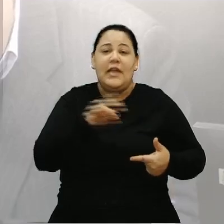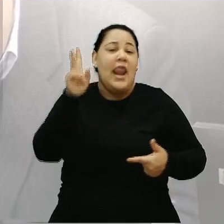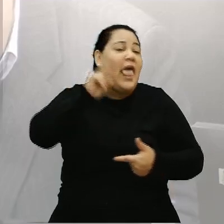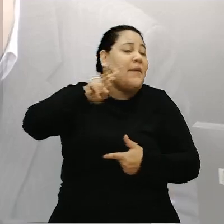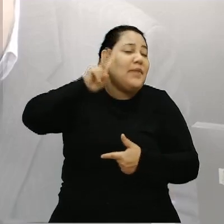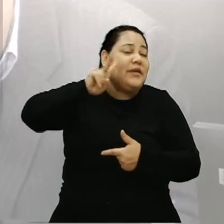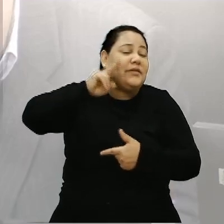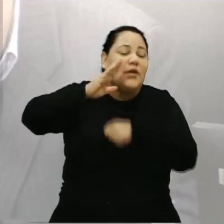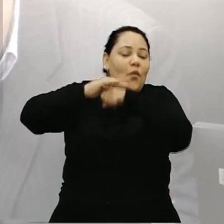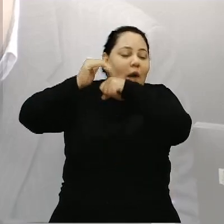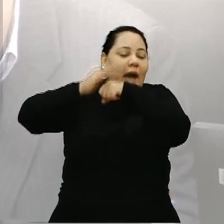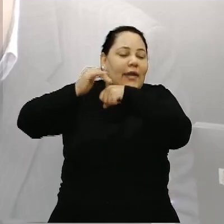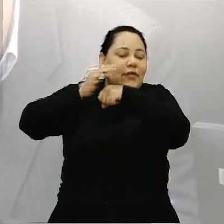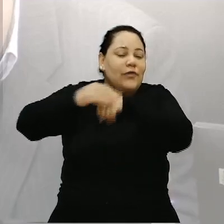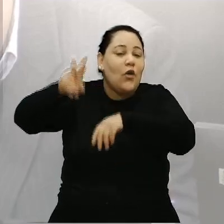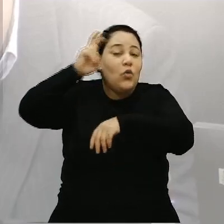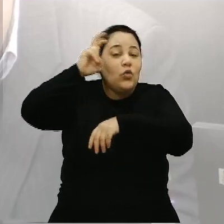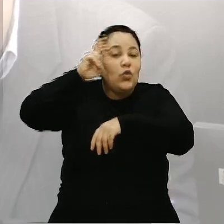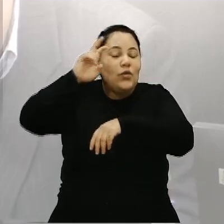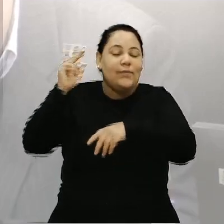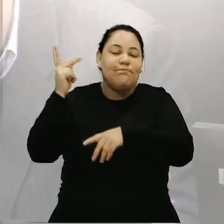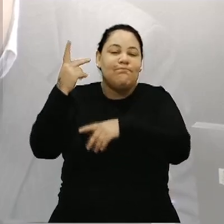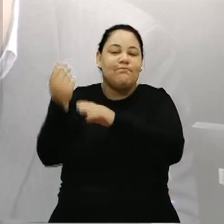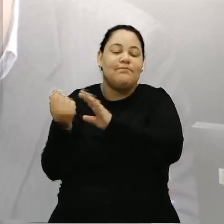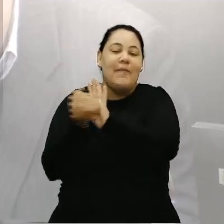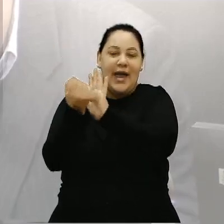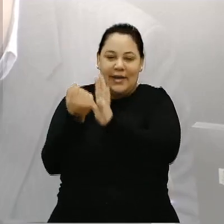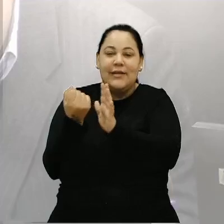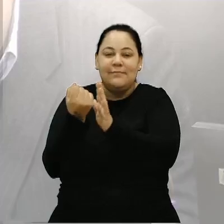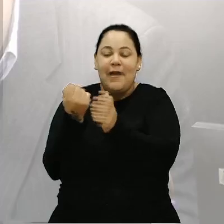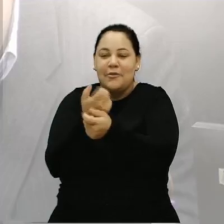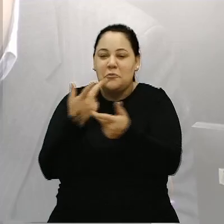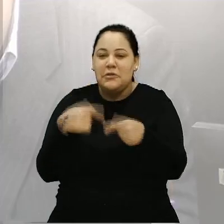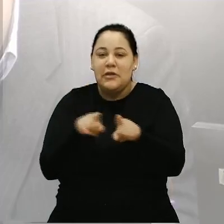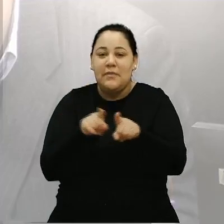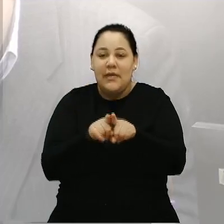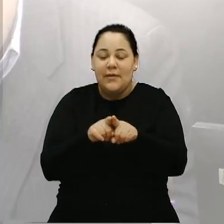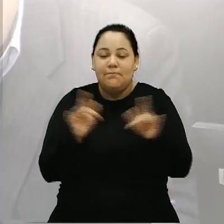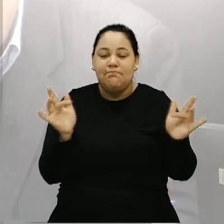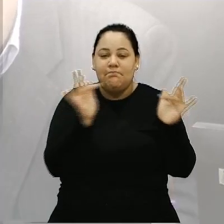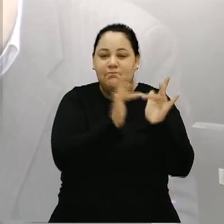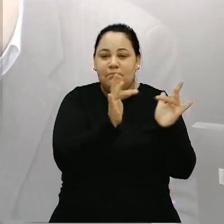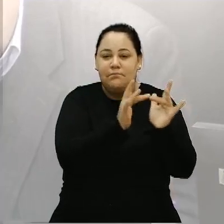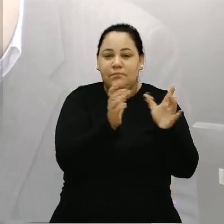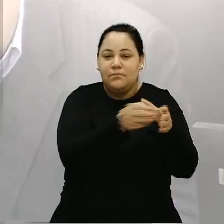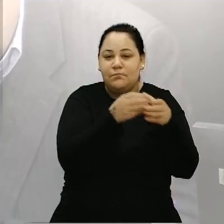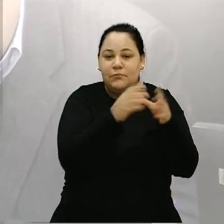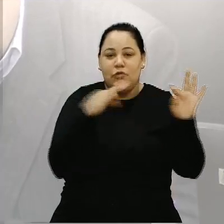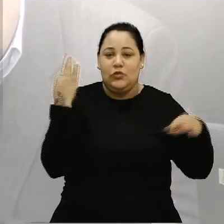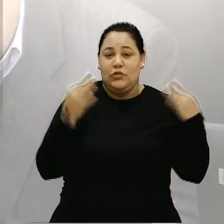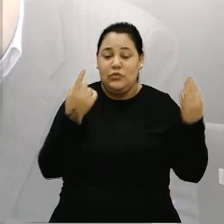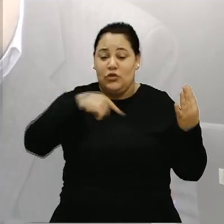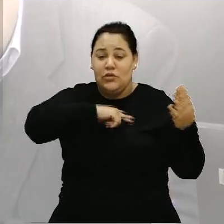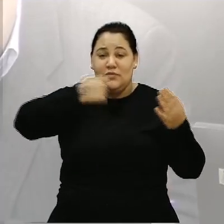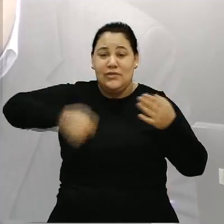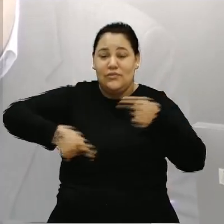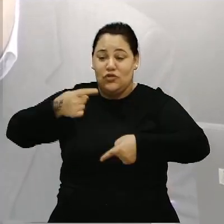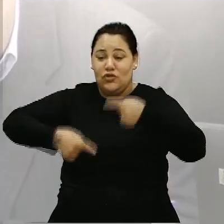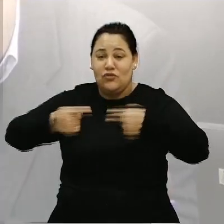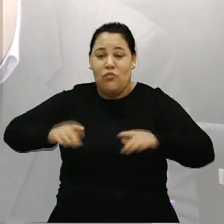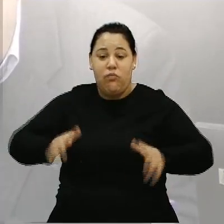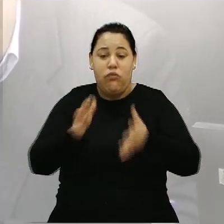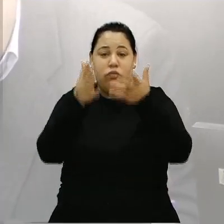que é memória histórica e que também versa diretamente com o turismo. Então nós precisamos cada vez mais debater,